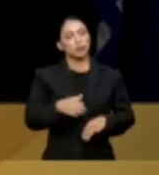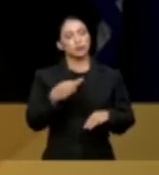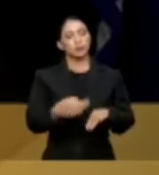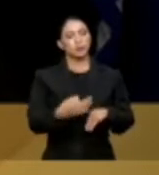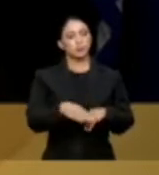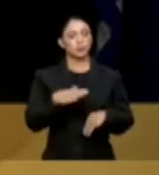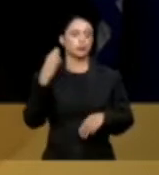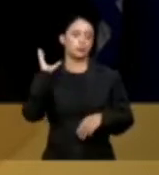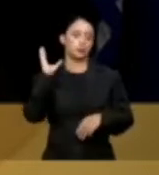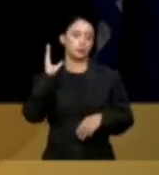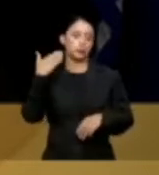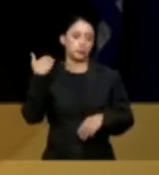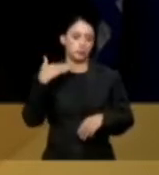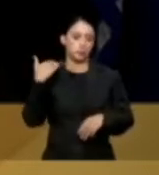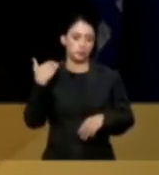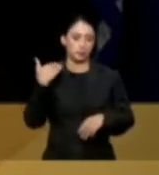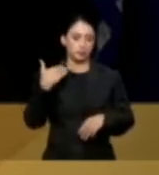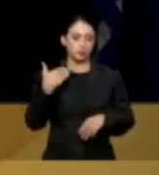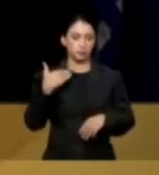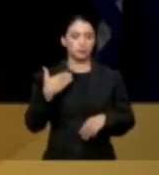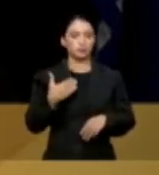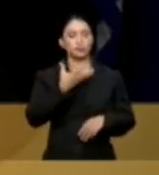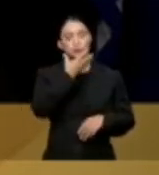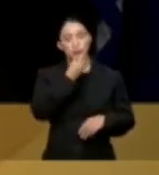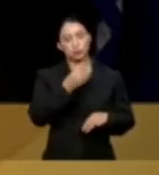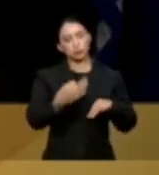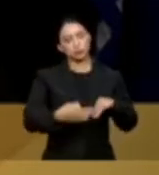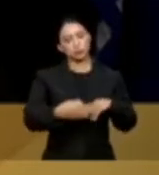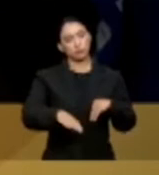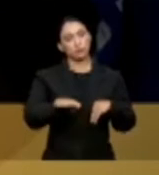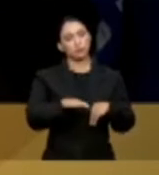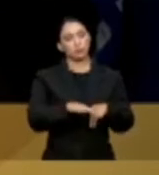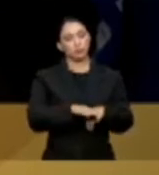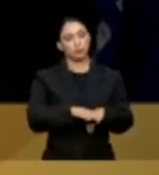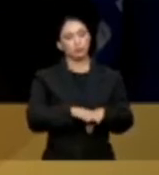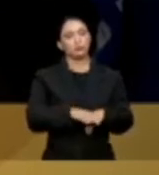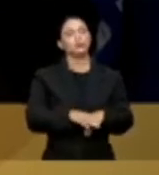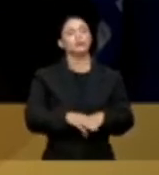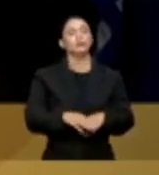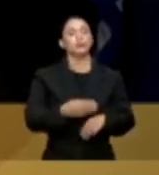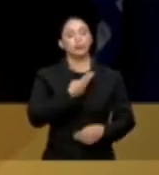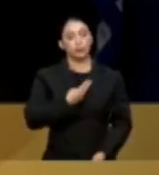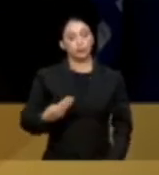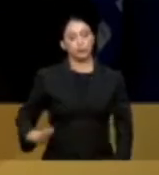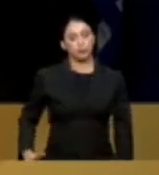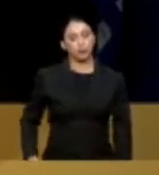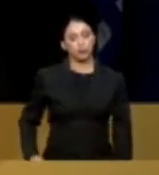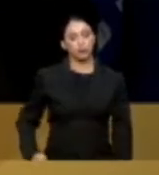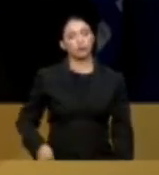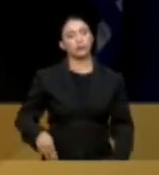Lúcia, excelentíssimos senhores ministros, excelentíssimo senhor ministro José Levi de